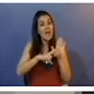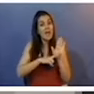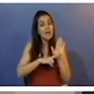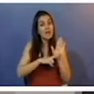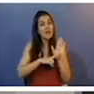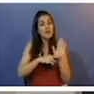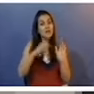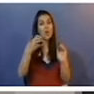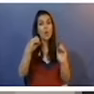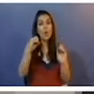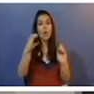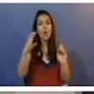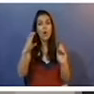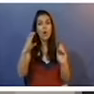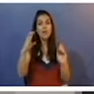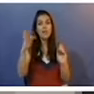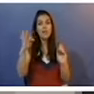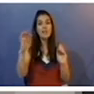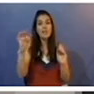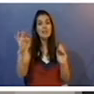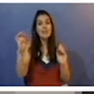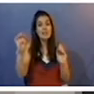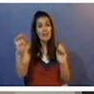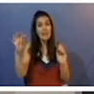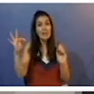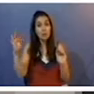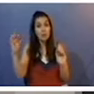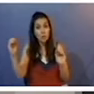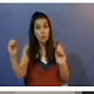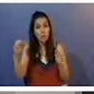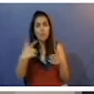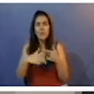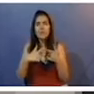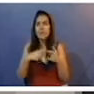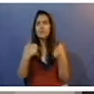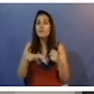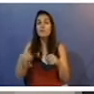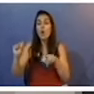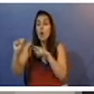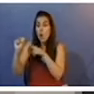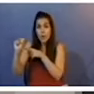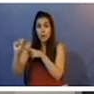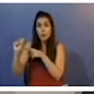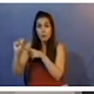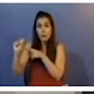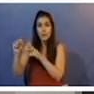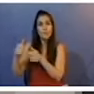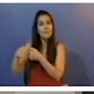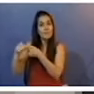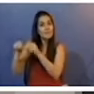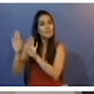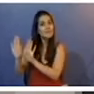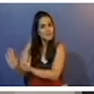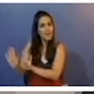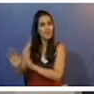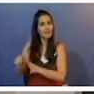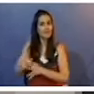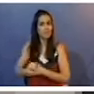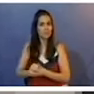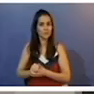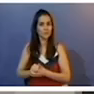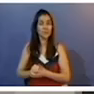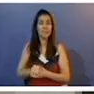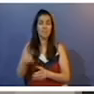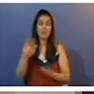regra de octeto, o átomo ele precisa ter 8 elétrons na última camada para ser estável. Então, esse